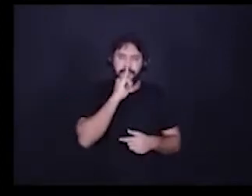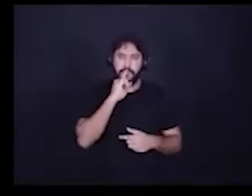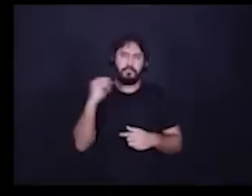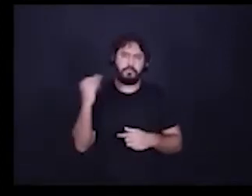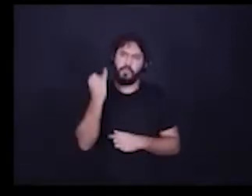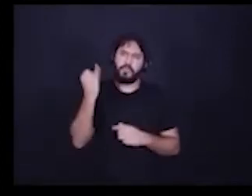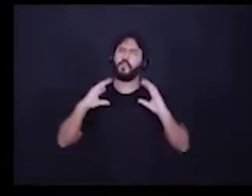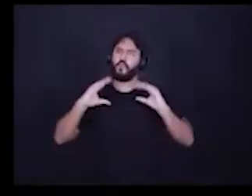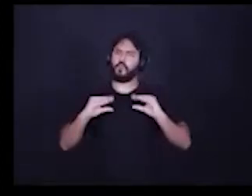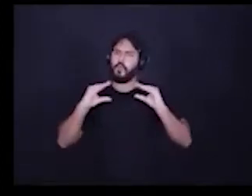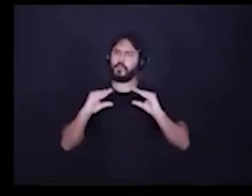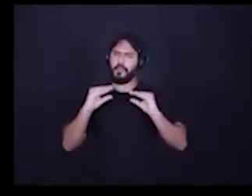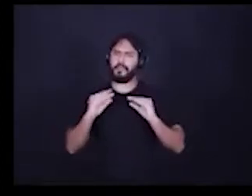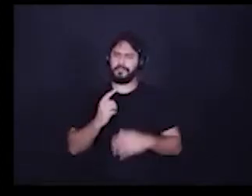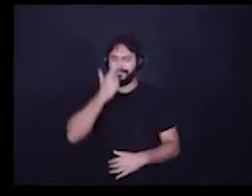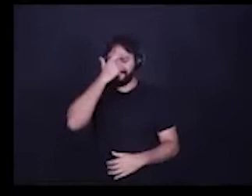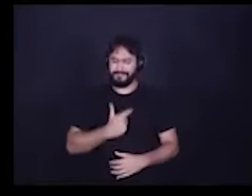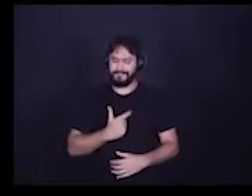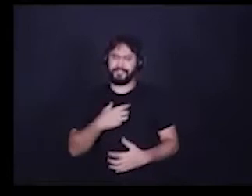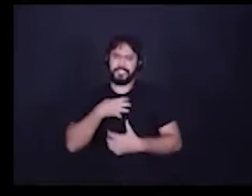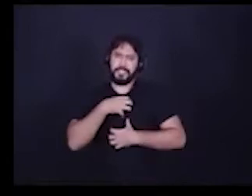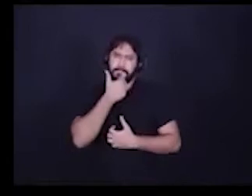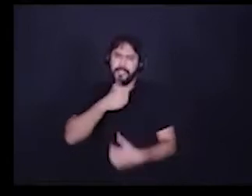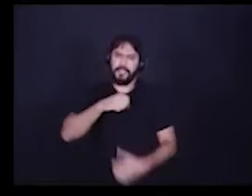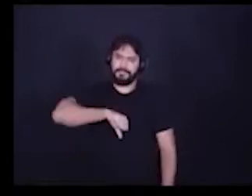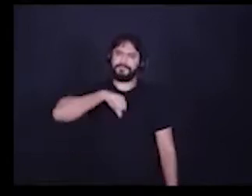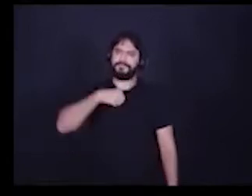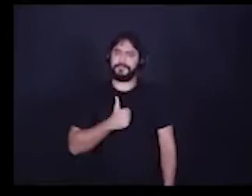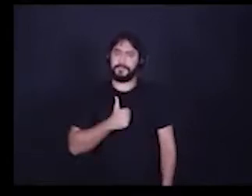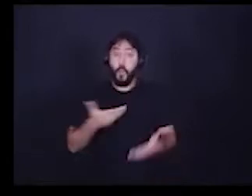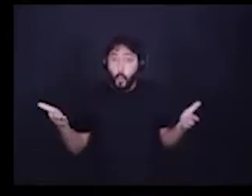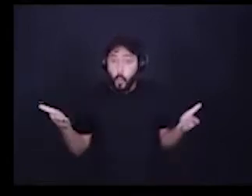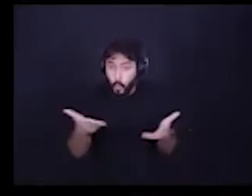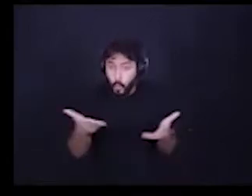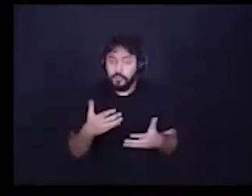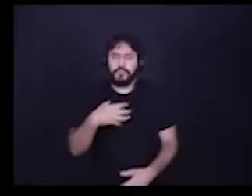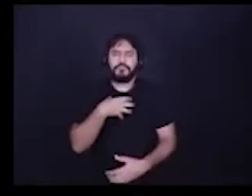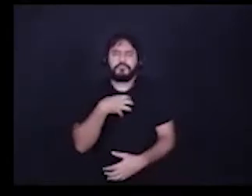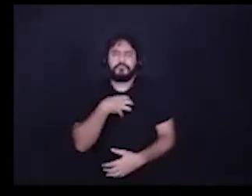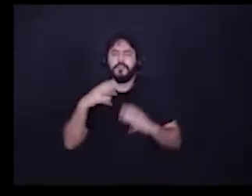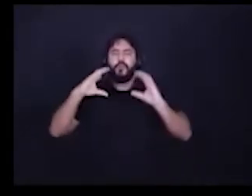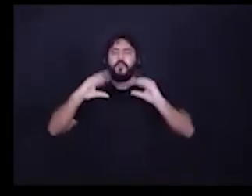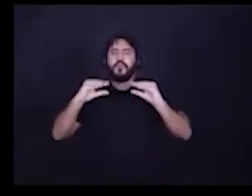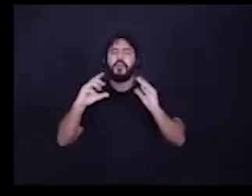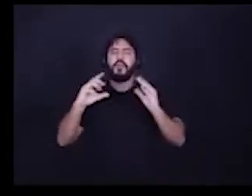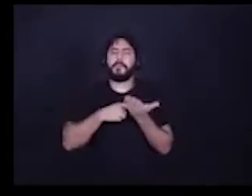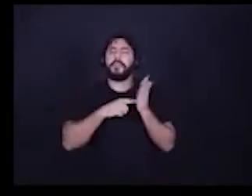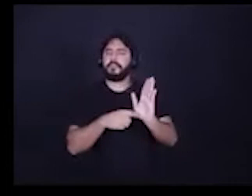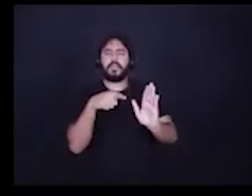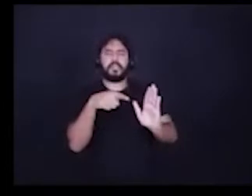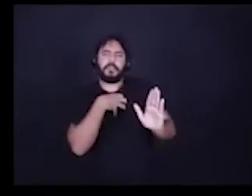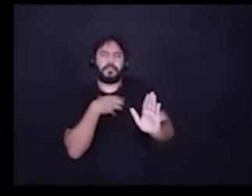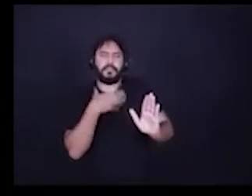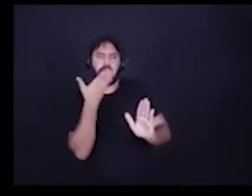na própria pele. E hoje, no estado atual das coisas, o que me deixa confortável é me apresentar dessa maneira que a gente está vendo